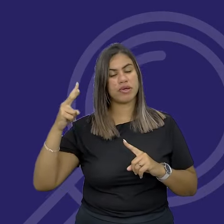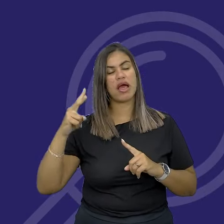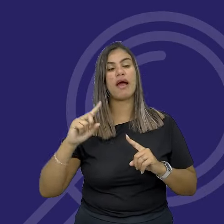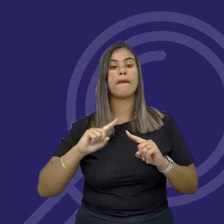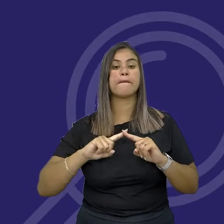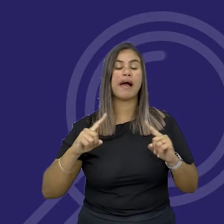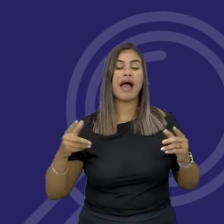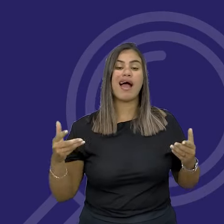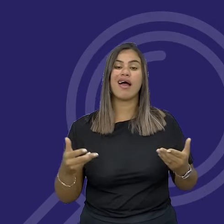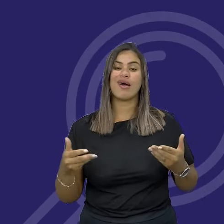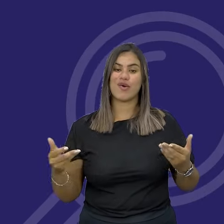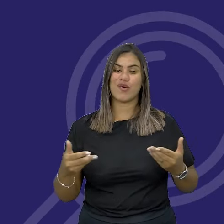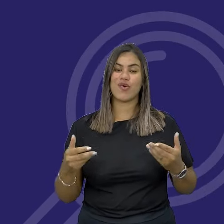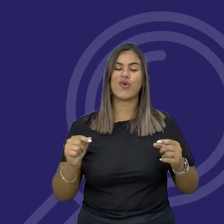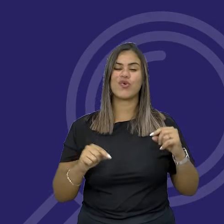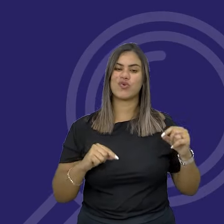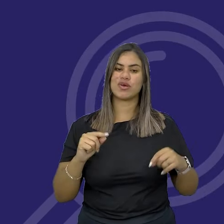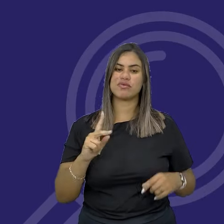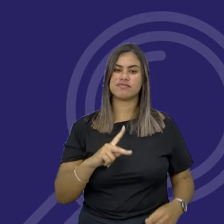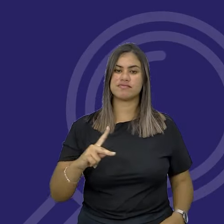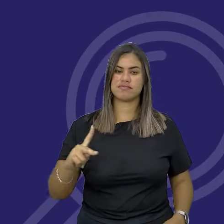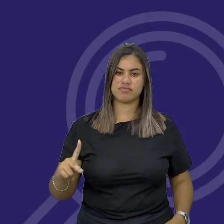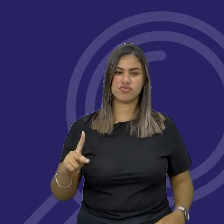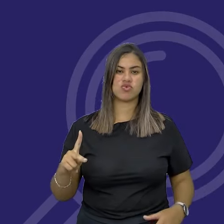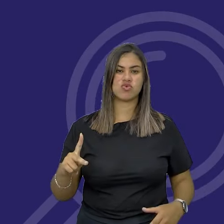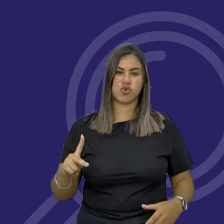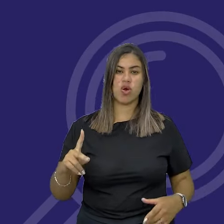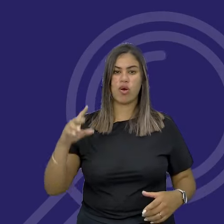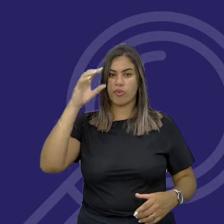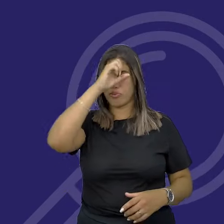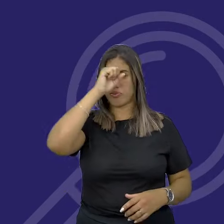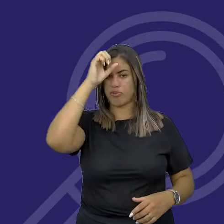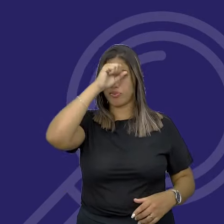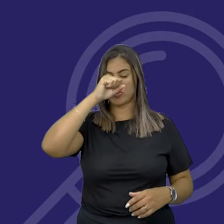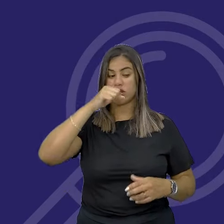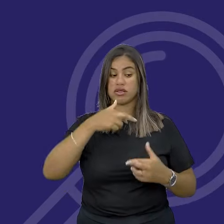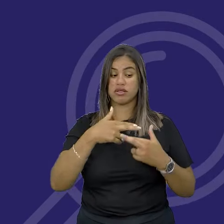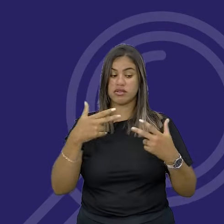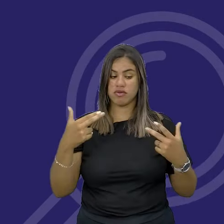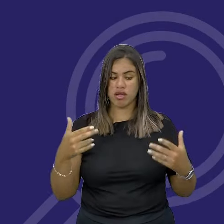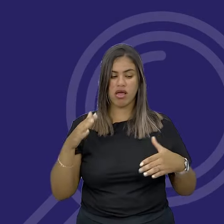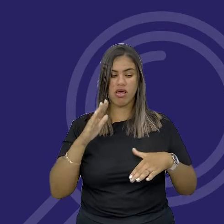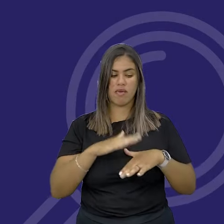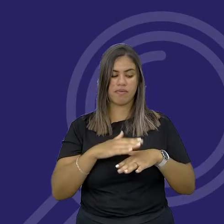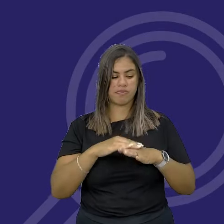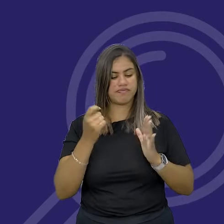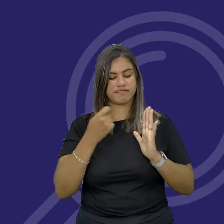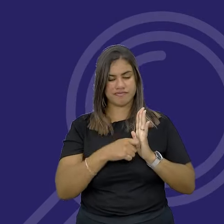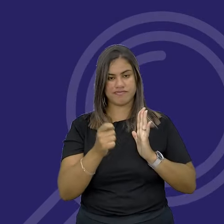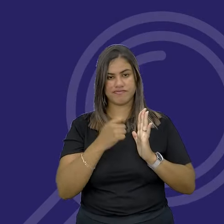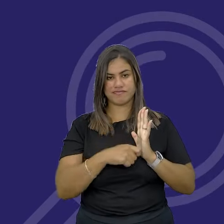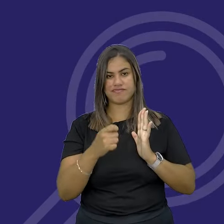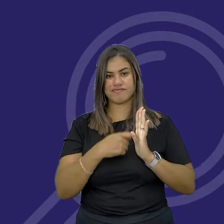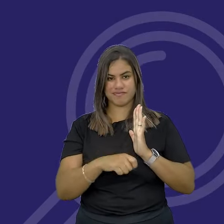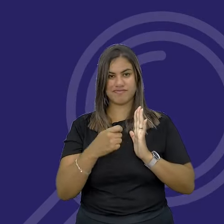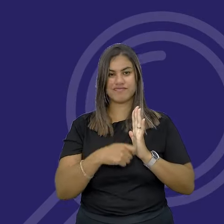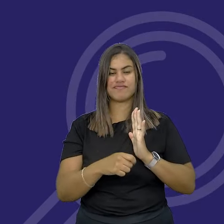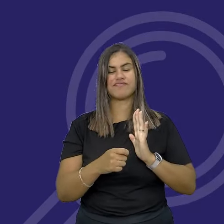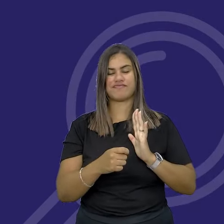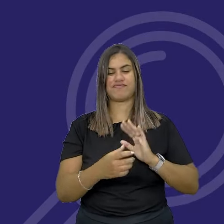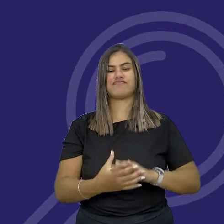nesse momento que o professor pega todo esse conhecimento que eles fizeram, formaliza na forma de